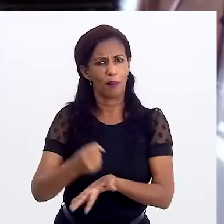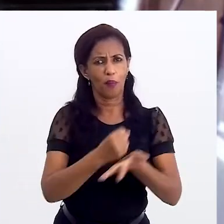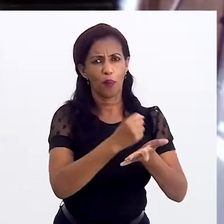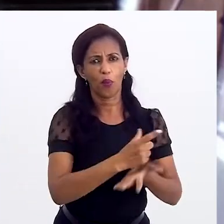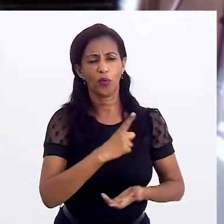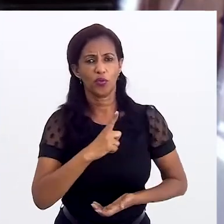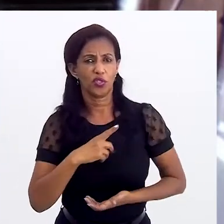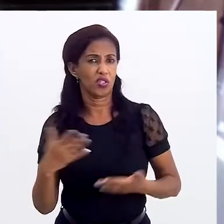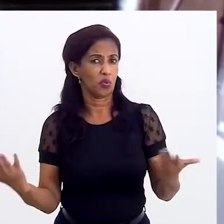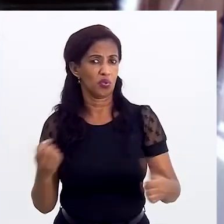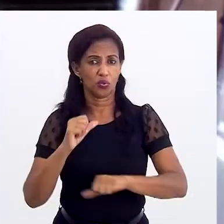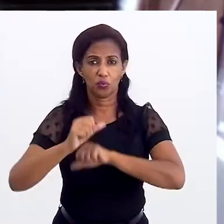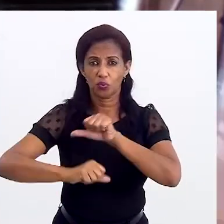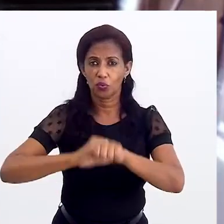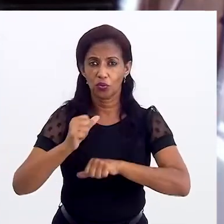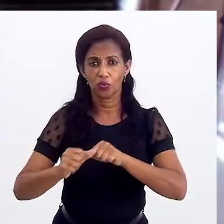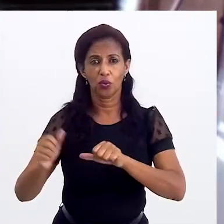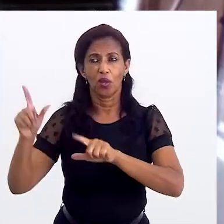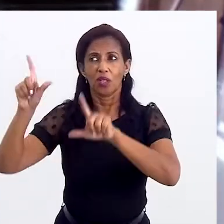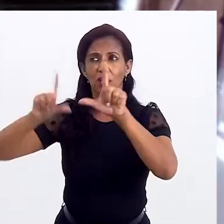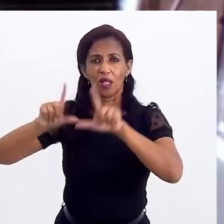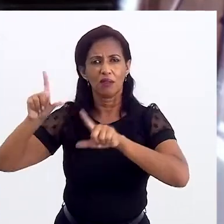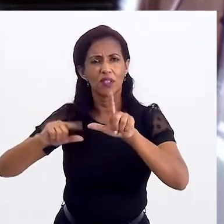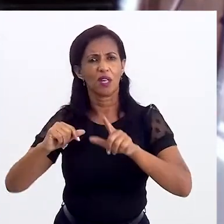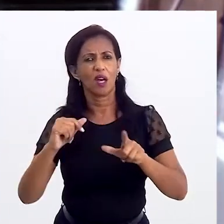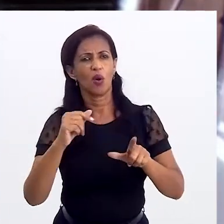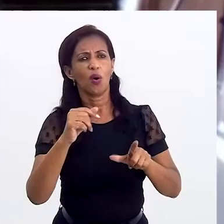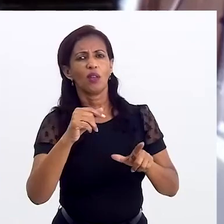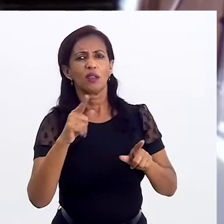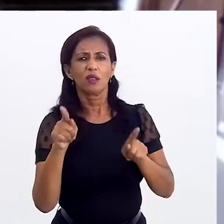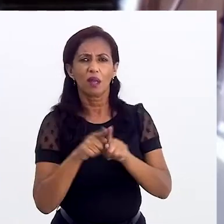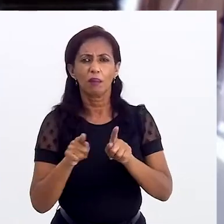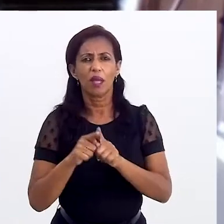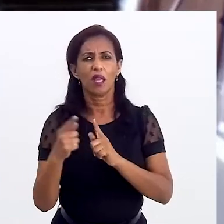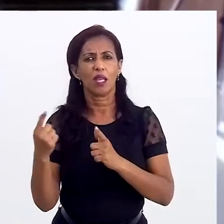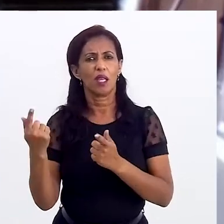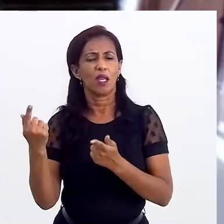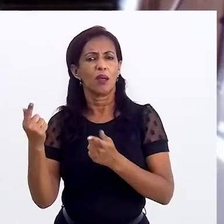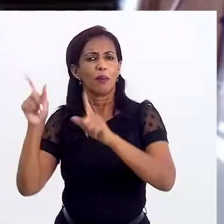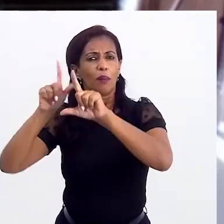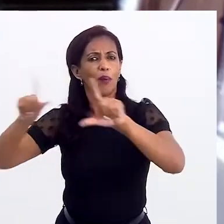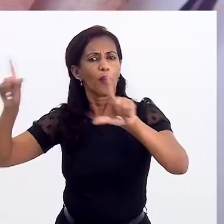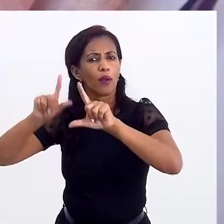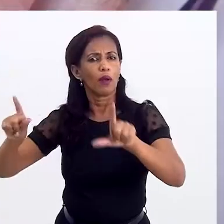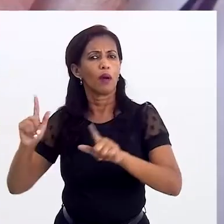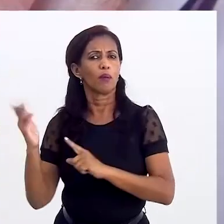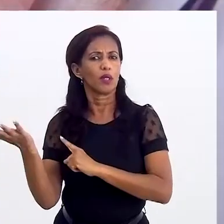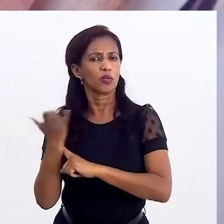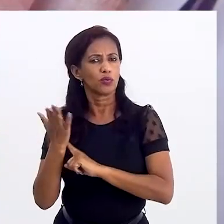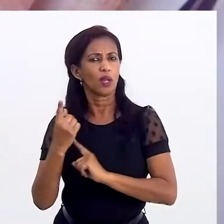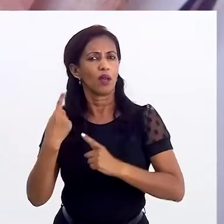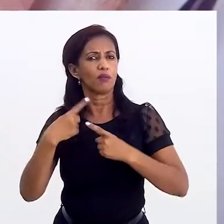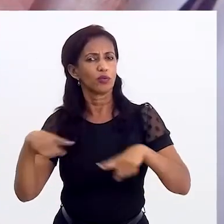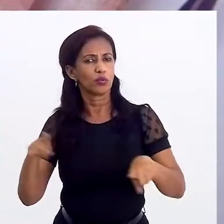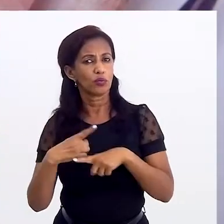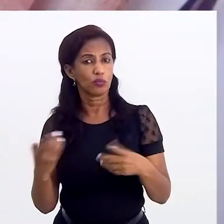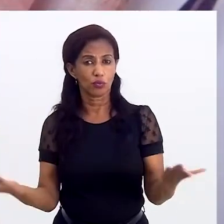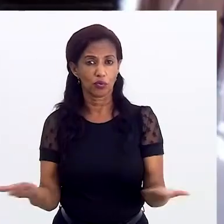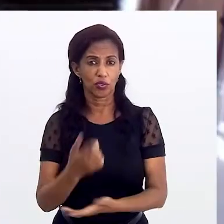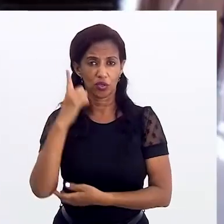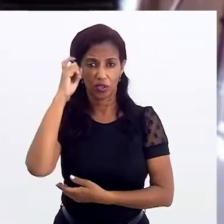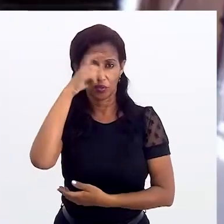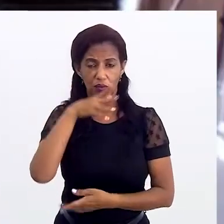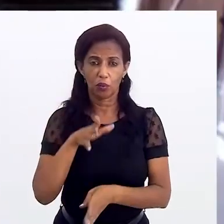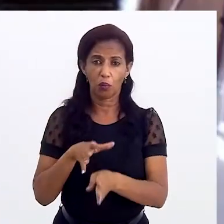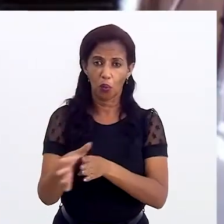isso mudou bastante. Havia muitos programas de música também que apoiavam os músicos. Está muito mais difícil agora. Eu acho assim,